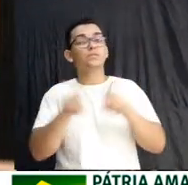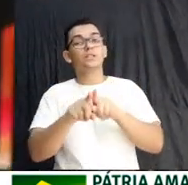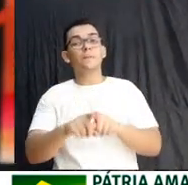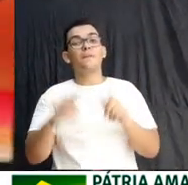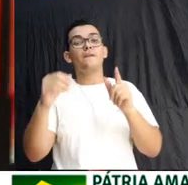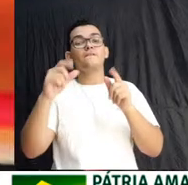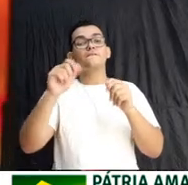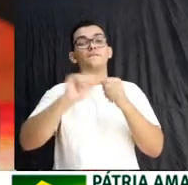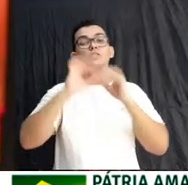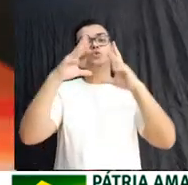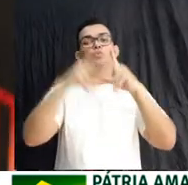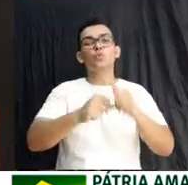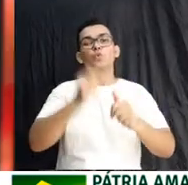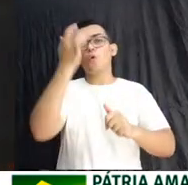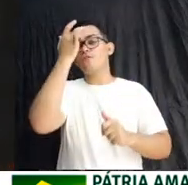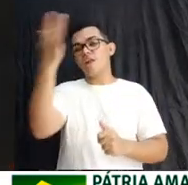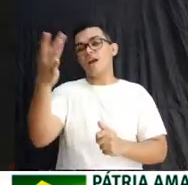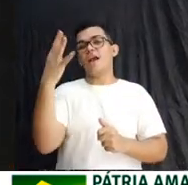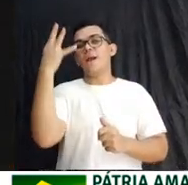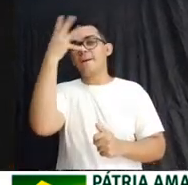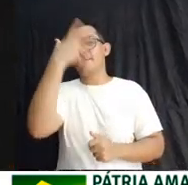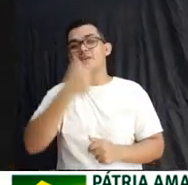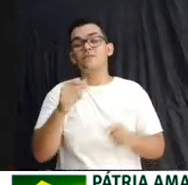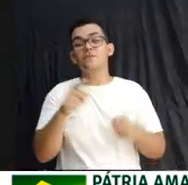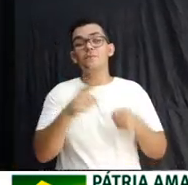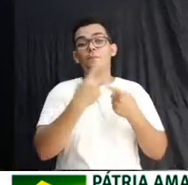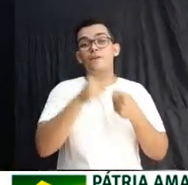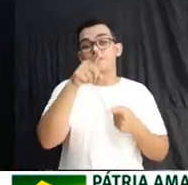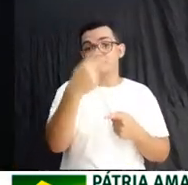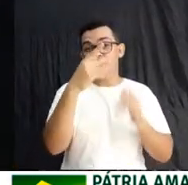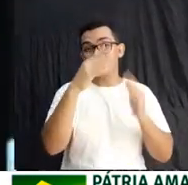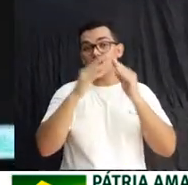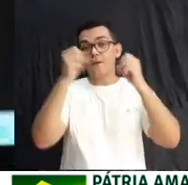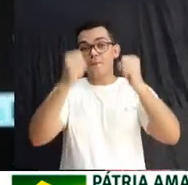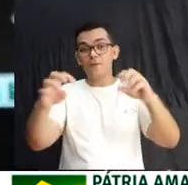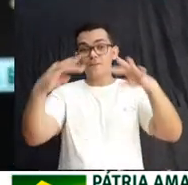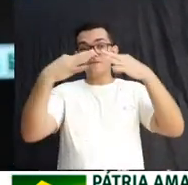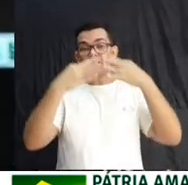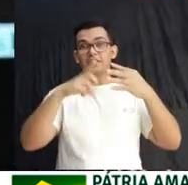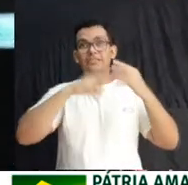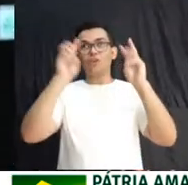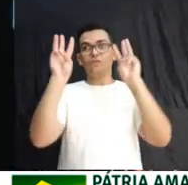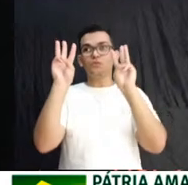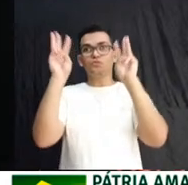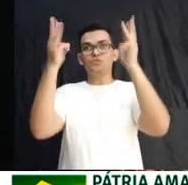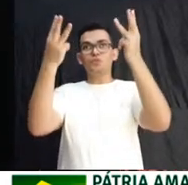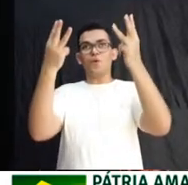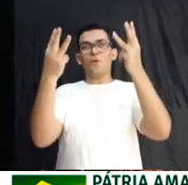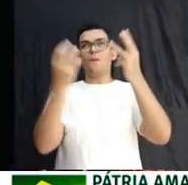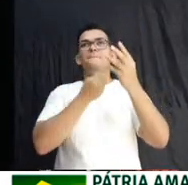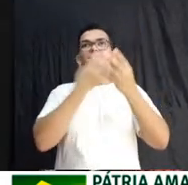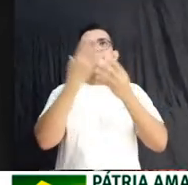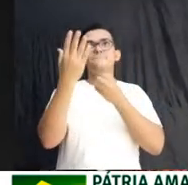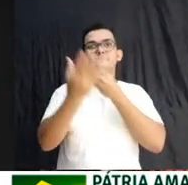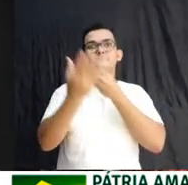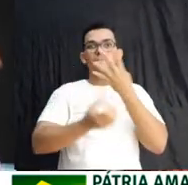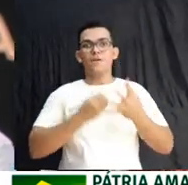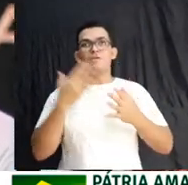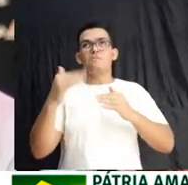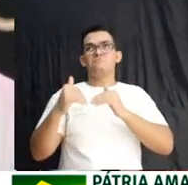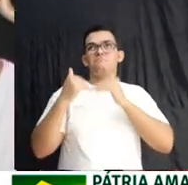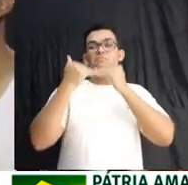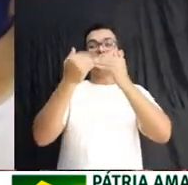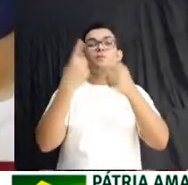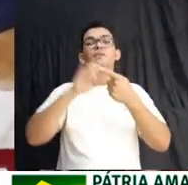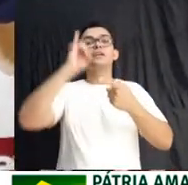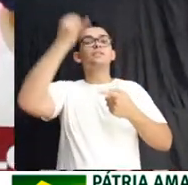bonito, tudo lindo, para que você em casa pudesse acompanhar um show de qualidade, que aqui não é uma live, é uma mega live, um show de qualidade,